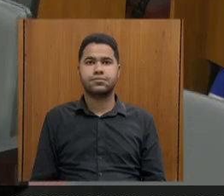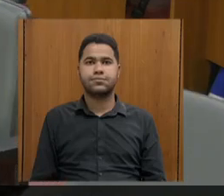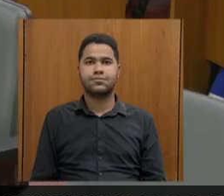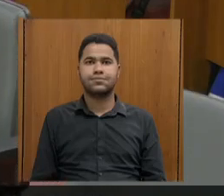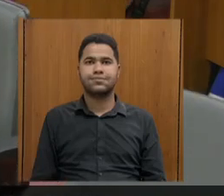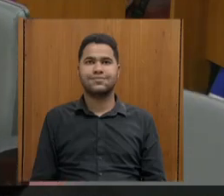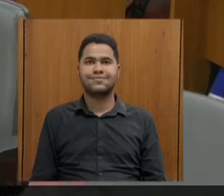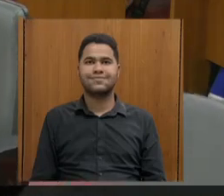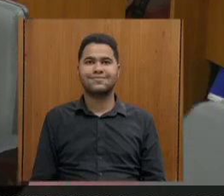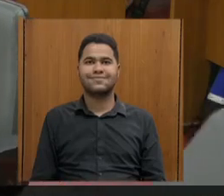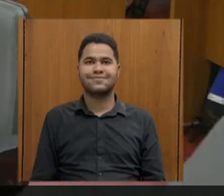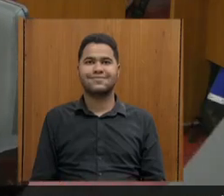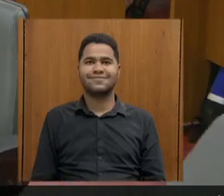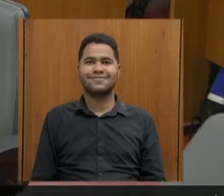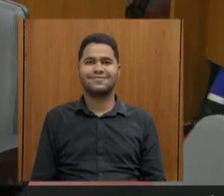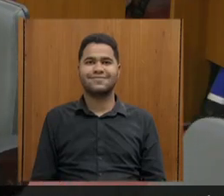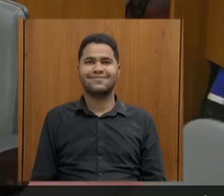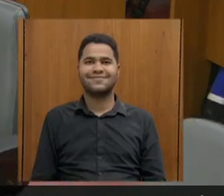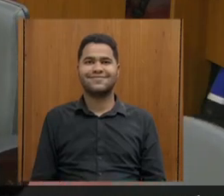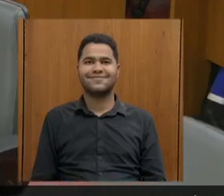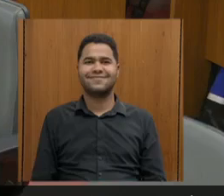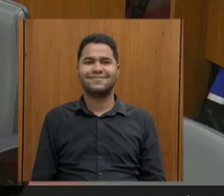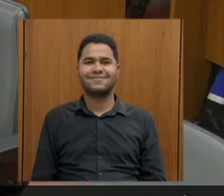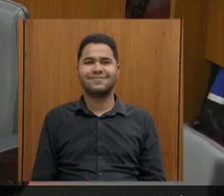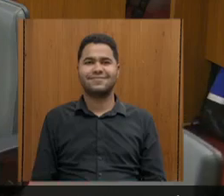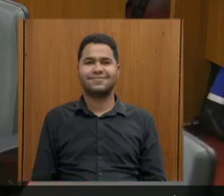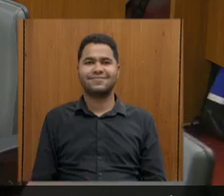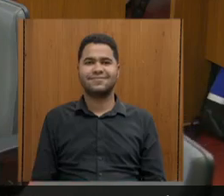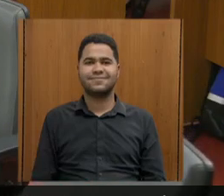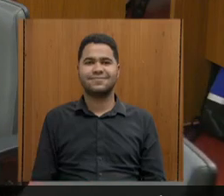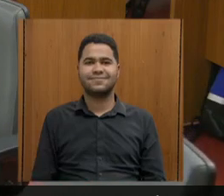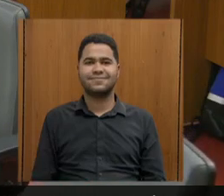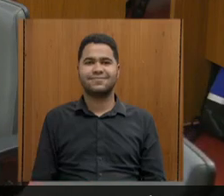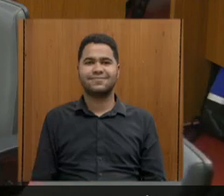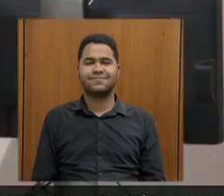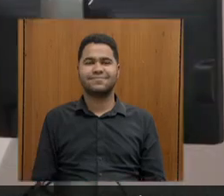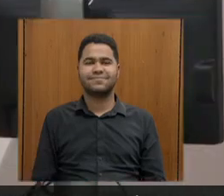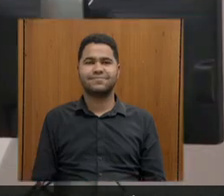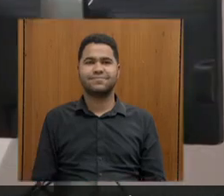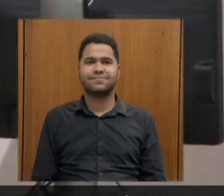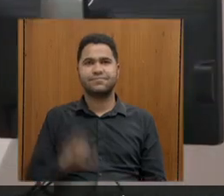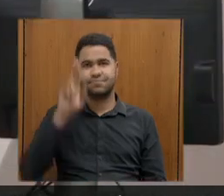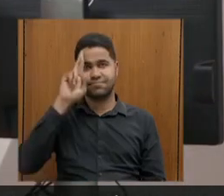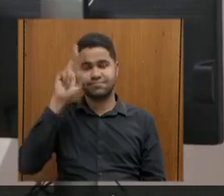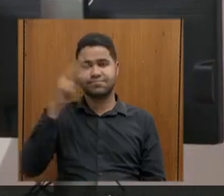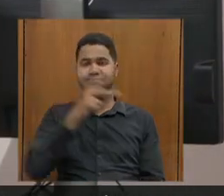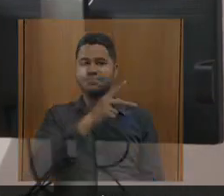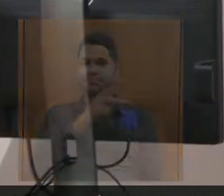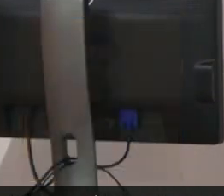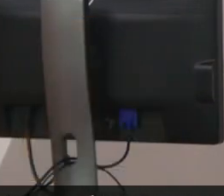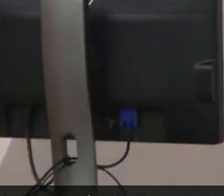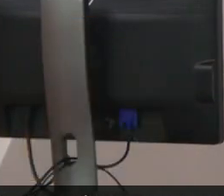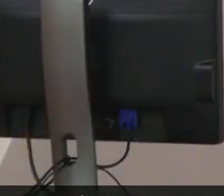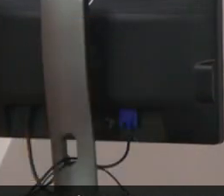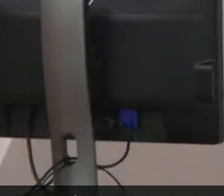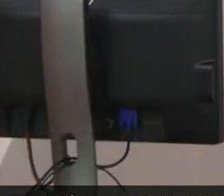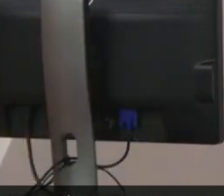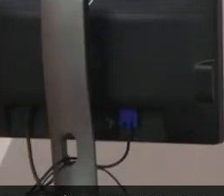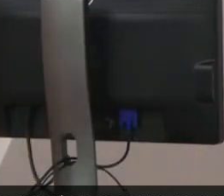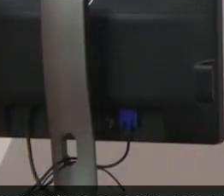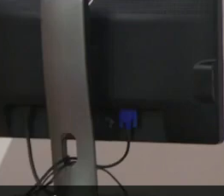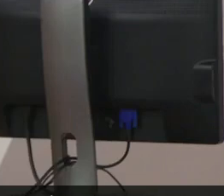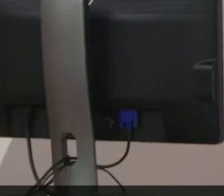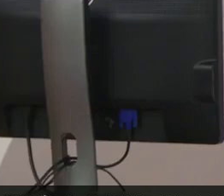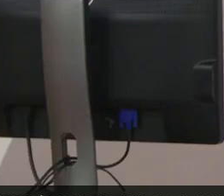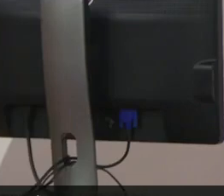E aí E aí a senhora Presidente senhores deputados